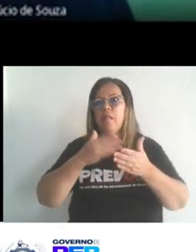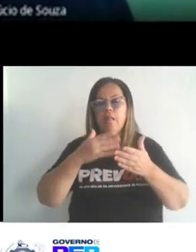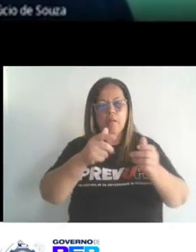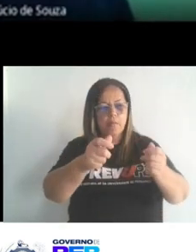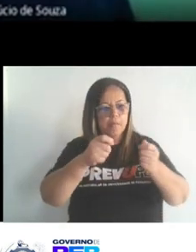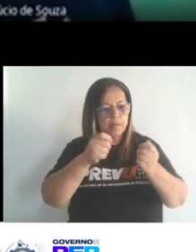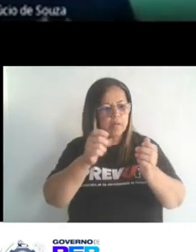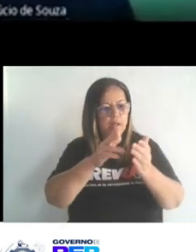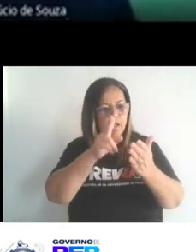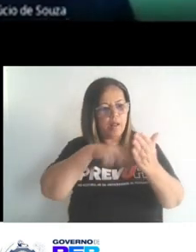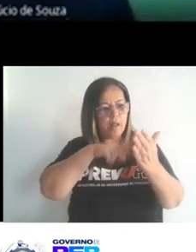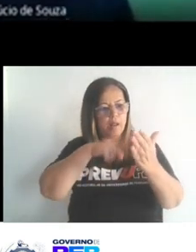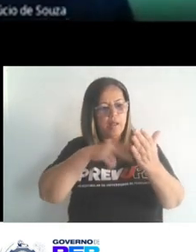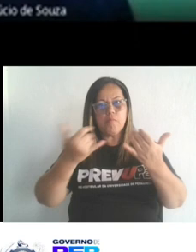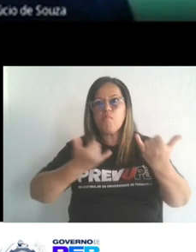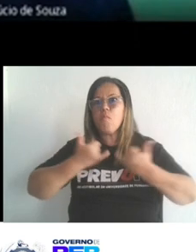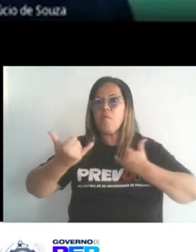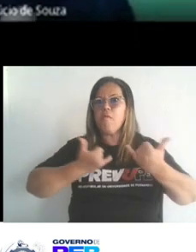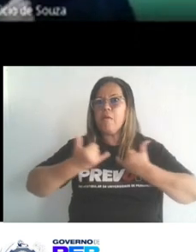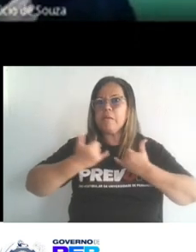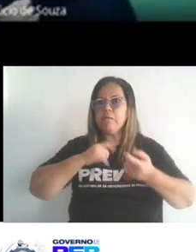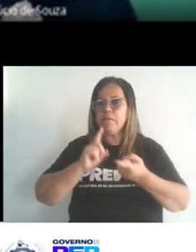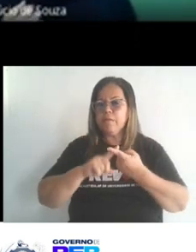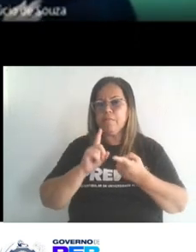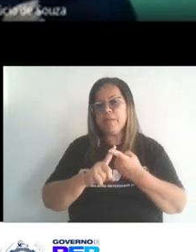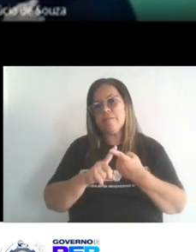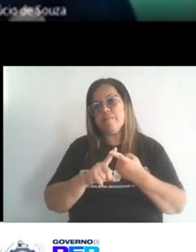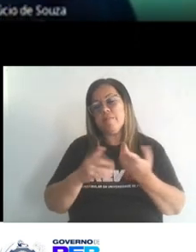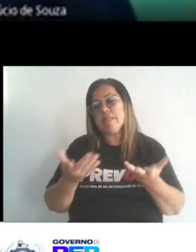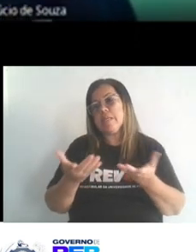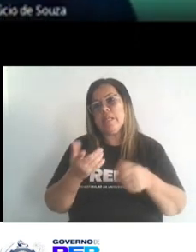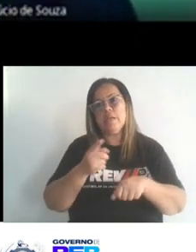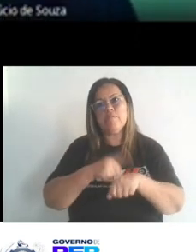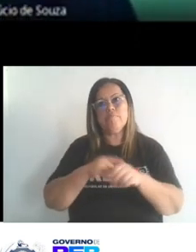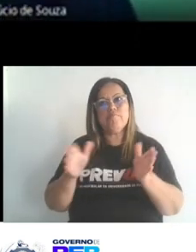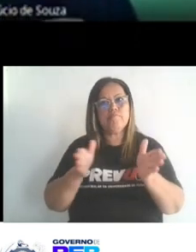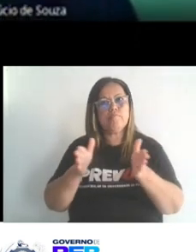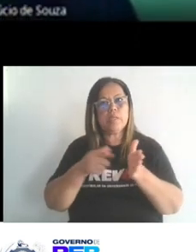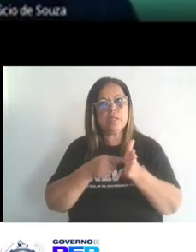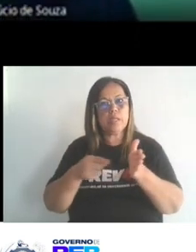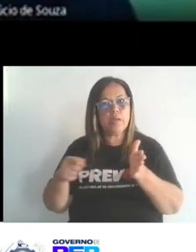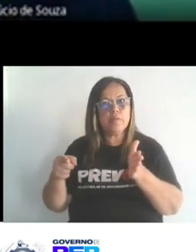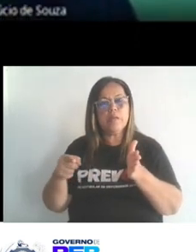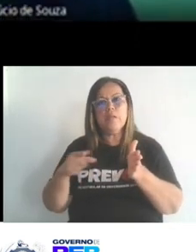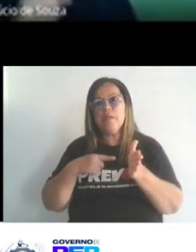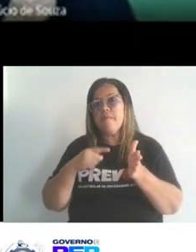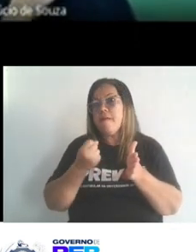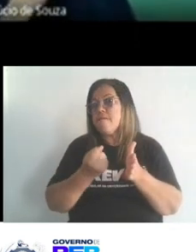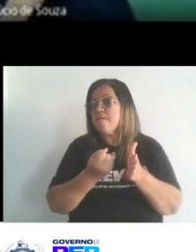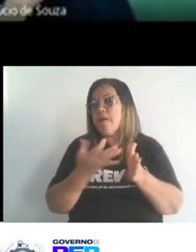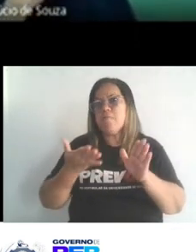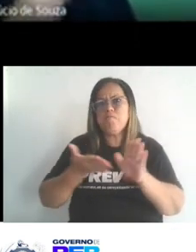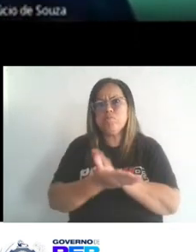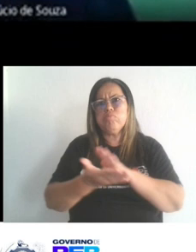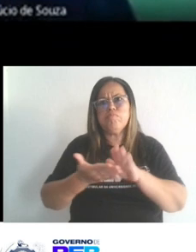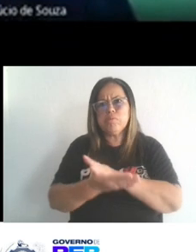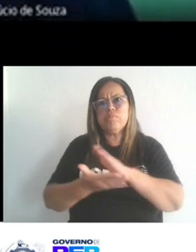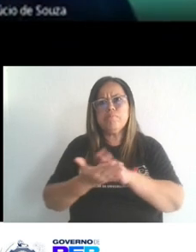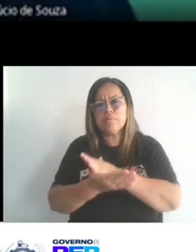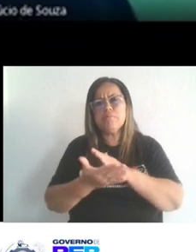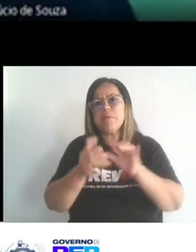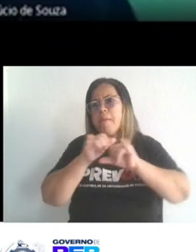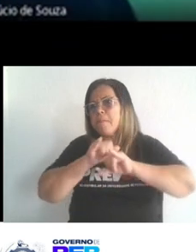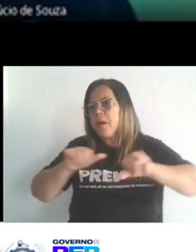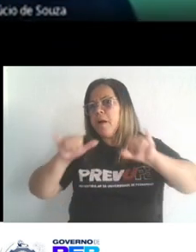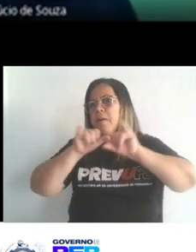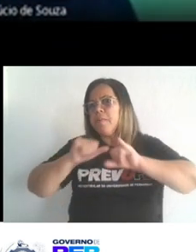livros e de informação então em pouco tempo surgiram vários impressores que publicaram diversas obras